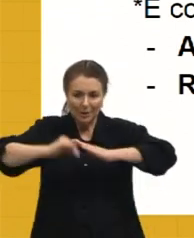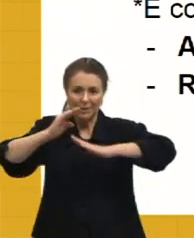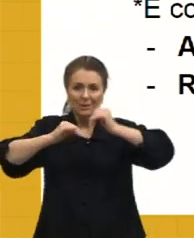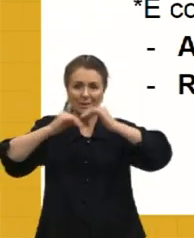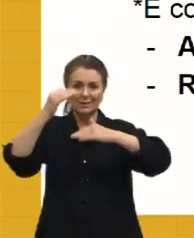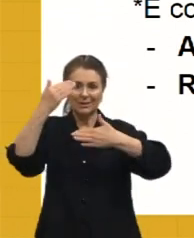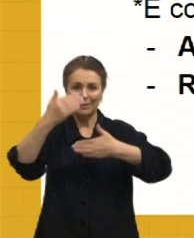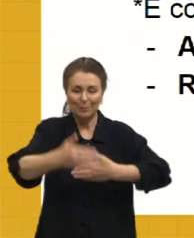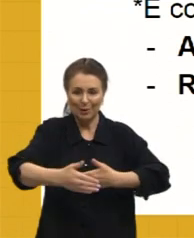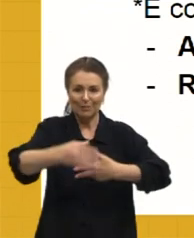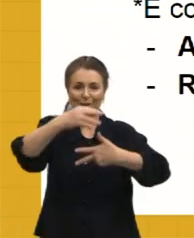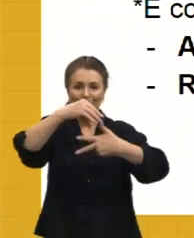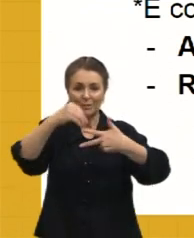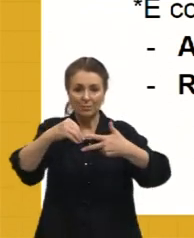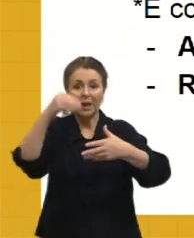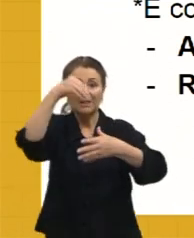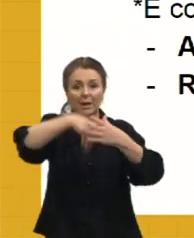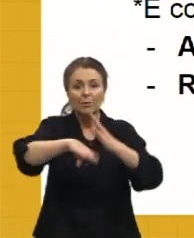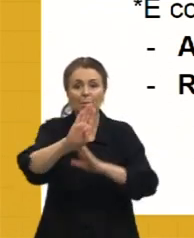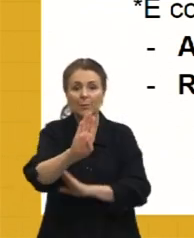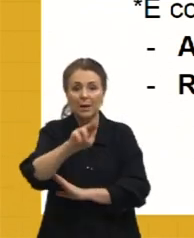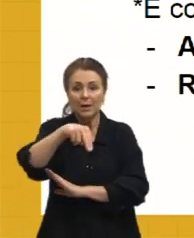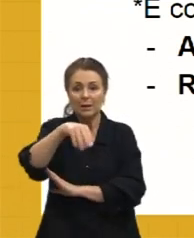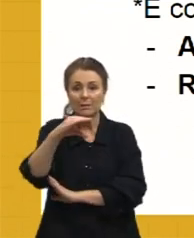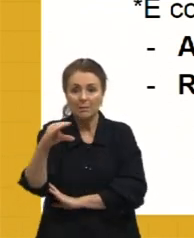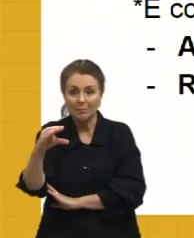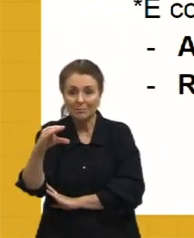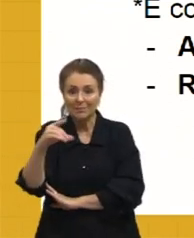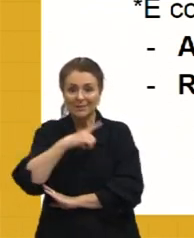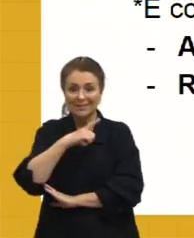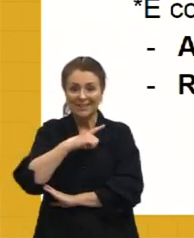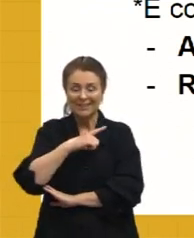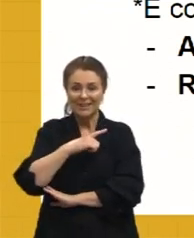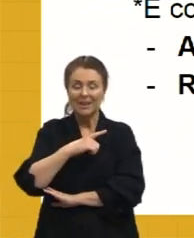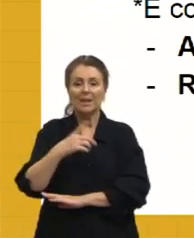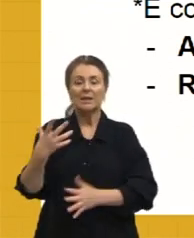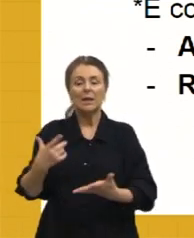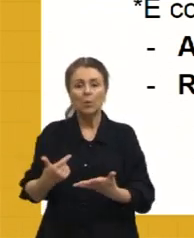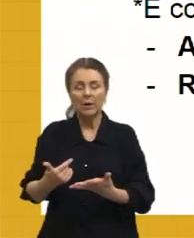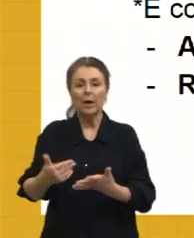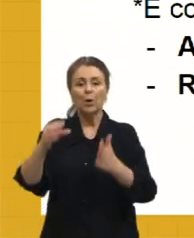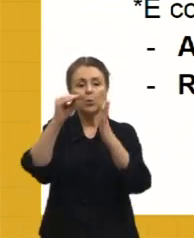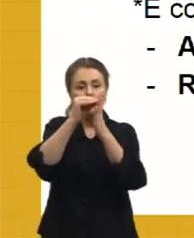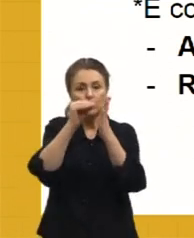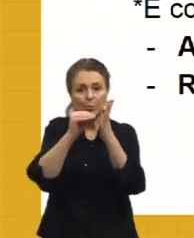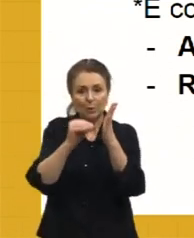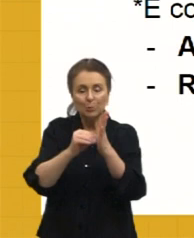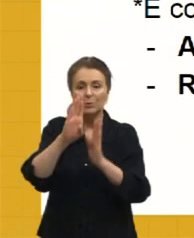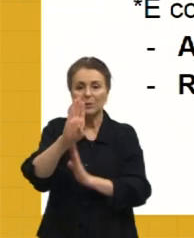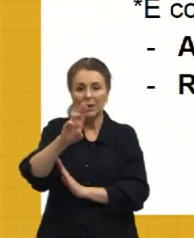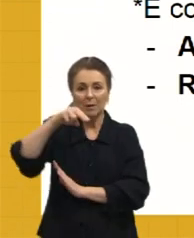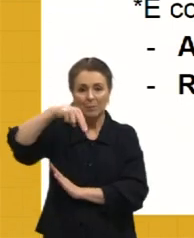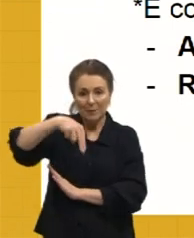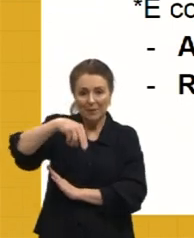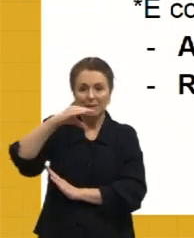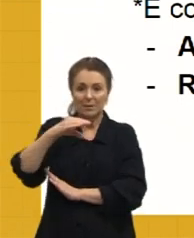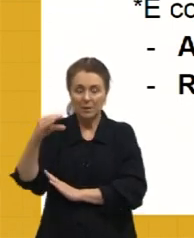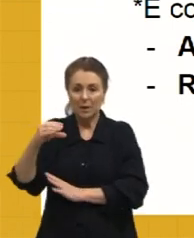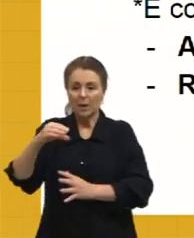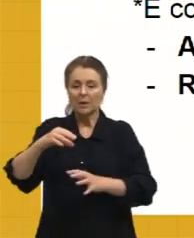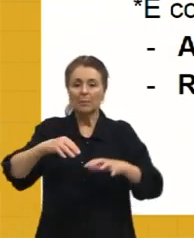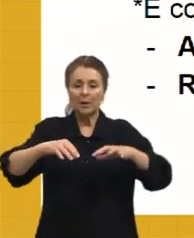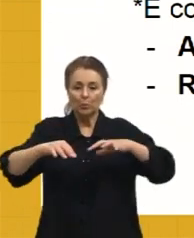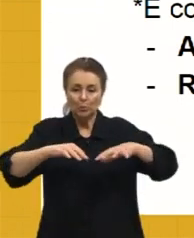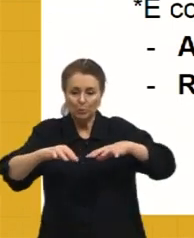prova do ENEM na bncc os temas que a benecer os objetos de conteúdos abordados na benecer né questão dos movimentos